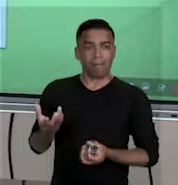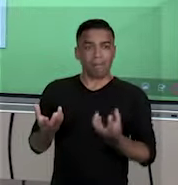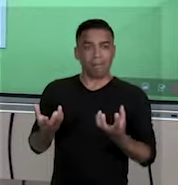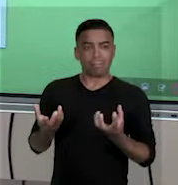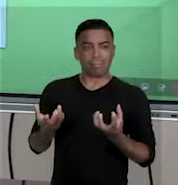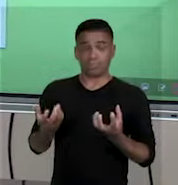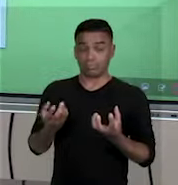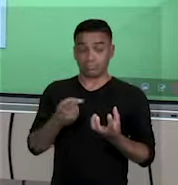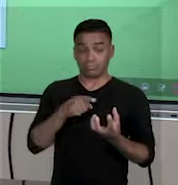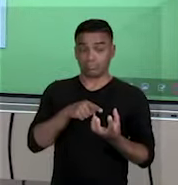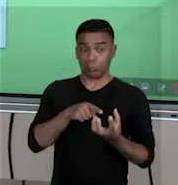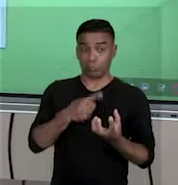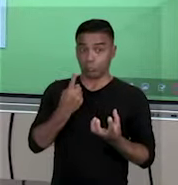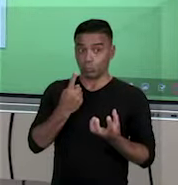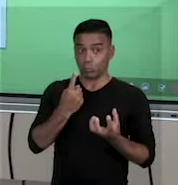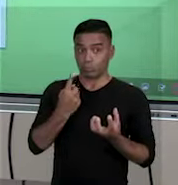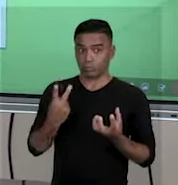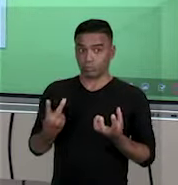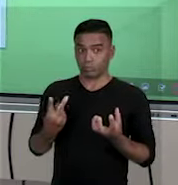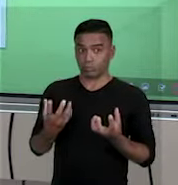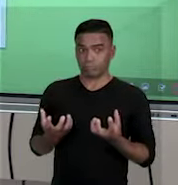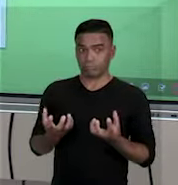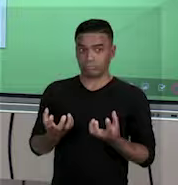bem, a corrente está passando